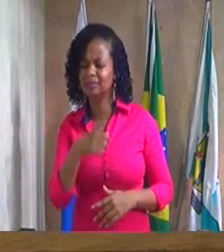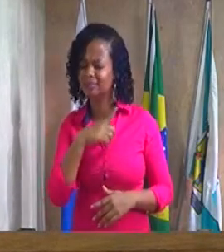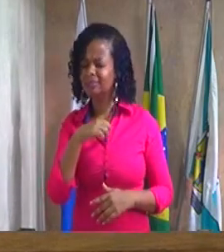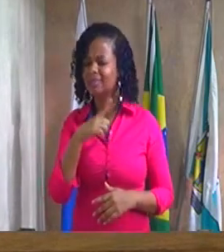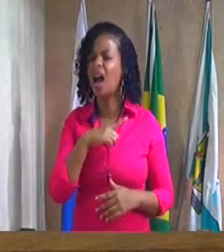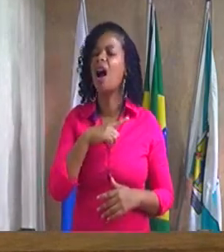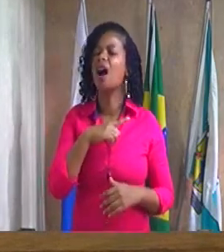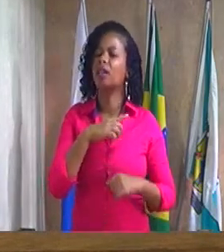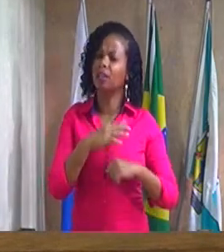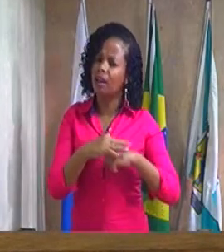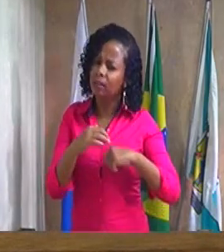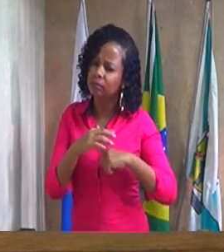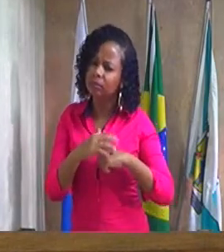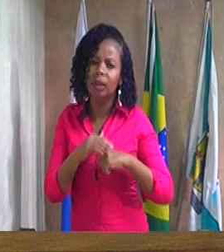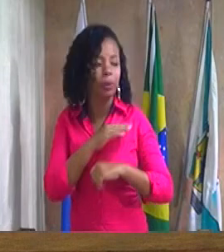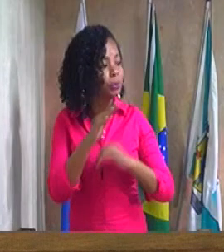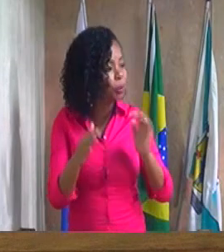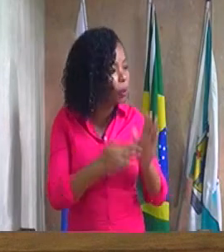os companheiros, né?